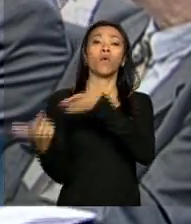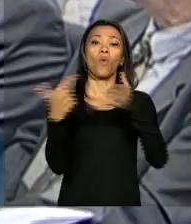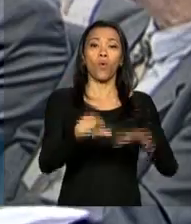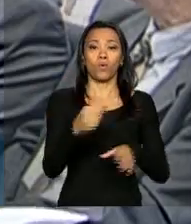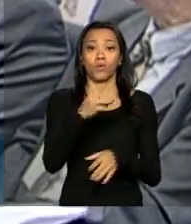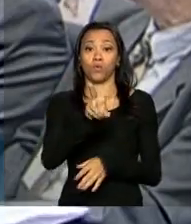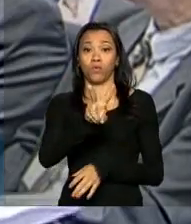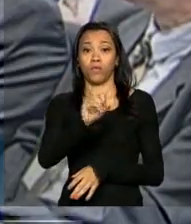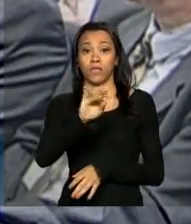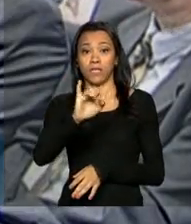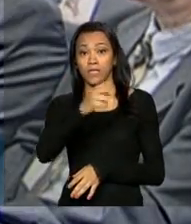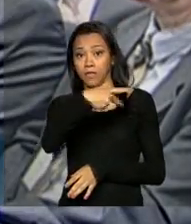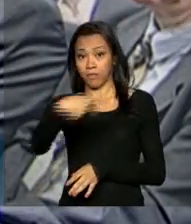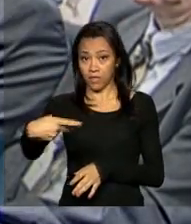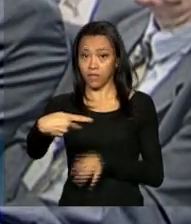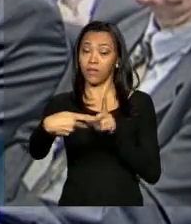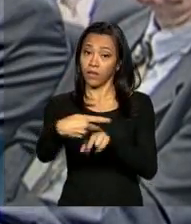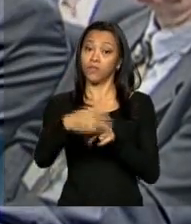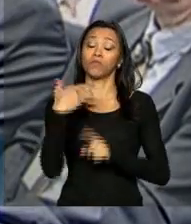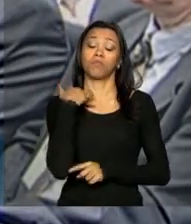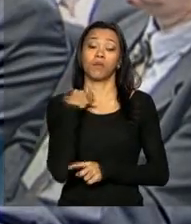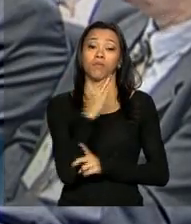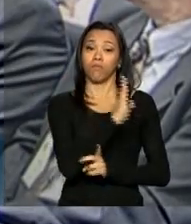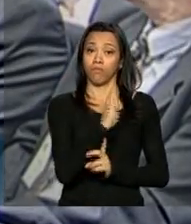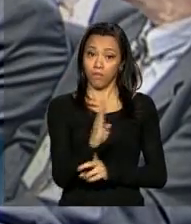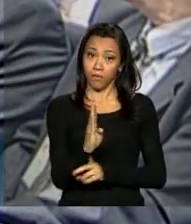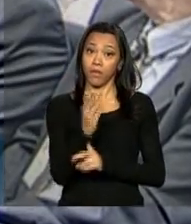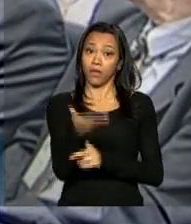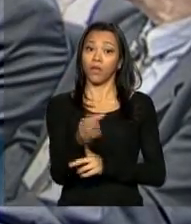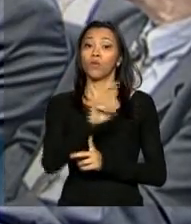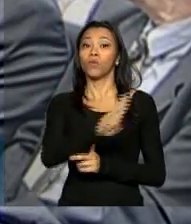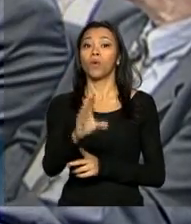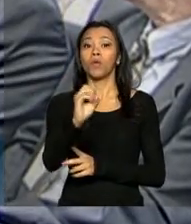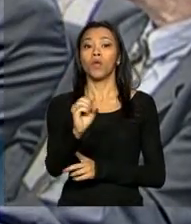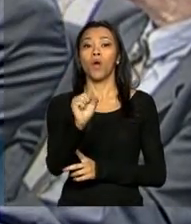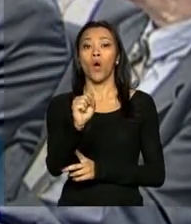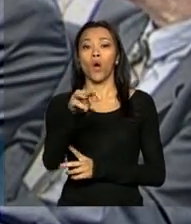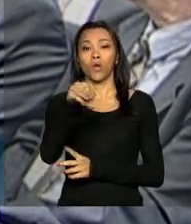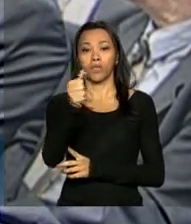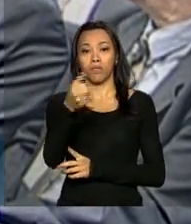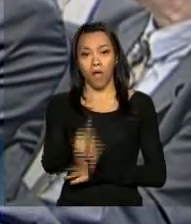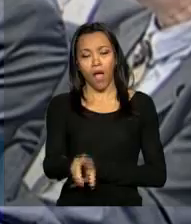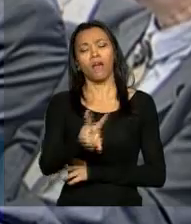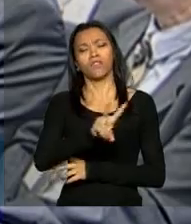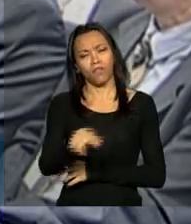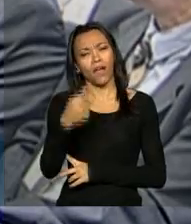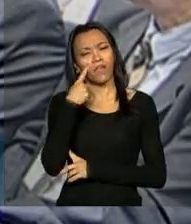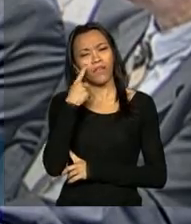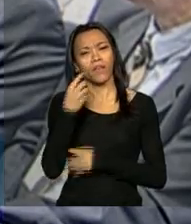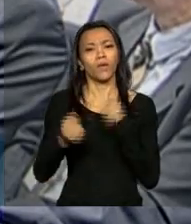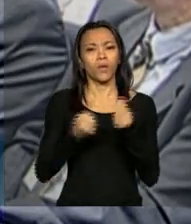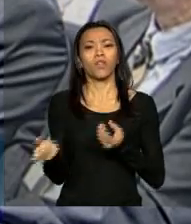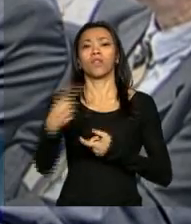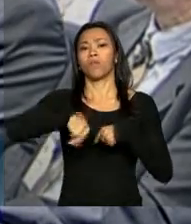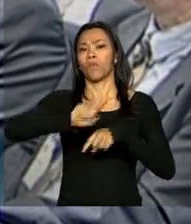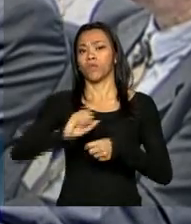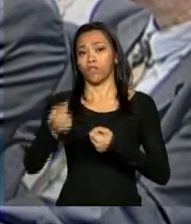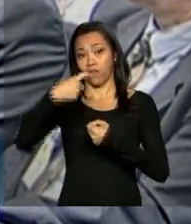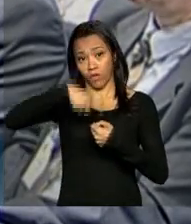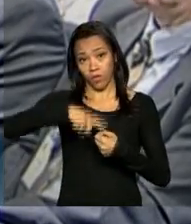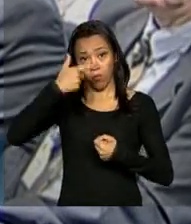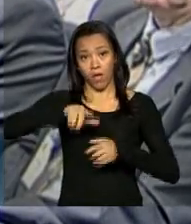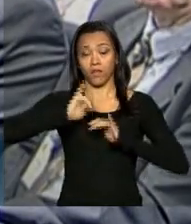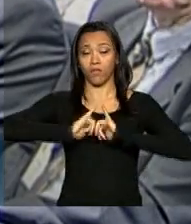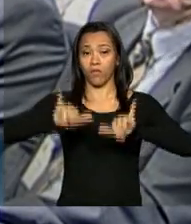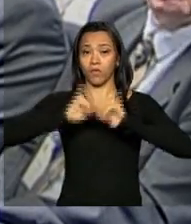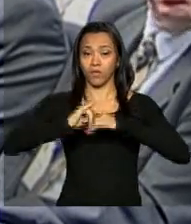vice-presidente de Agronegócios do Banco do Brasil, Osmar Fernandes Dias. Nós vamos acompanhar tudo por aqui e voltamos qualquer coisa com mais